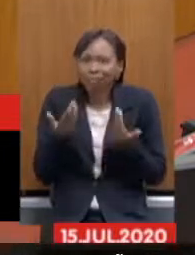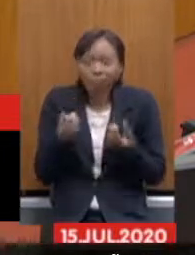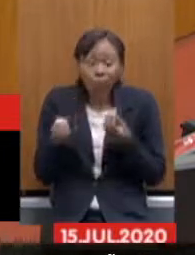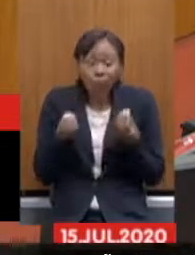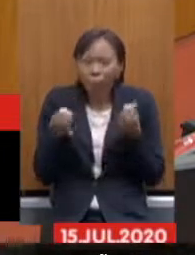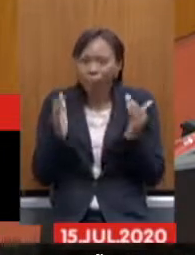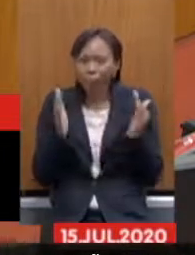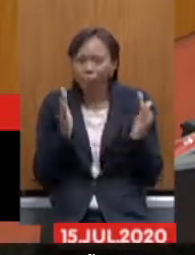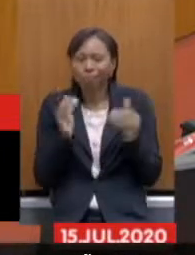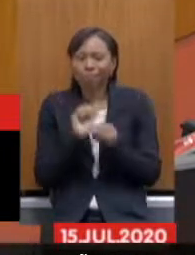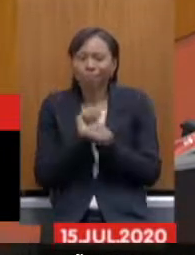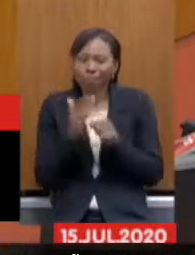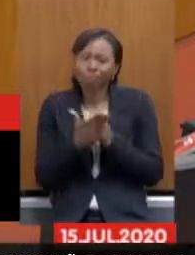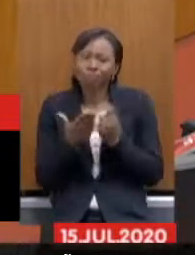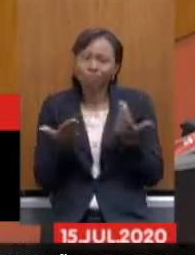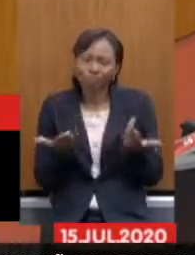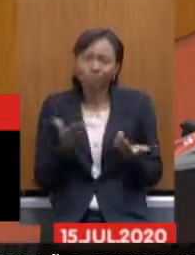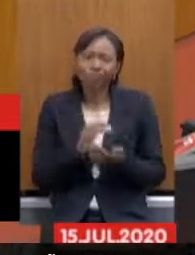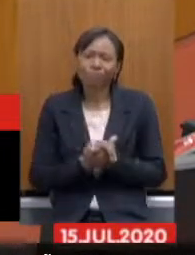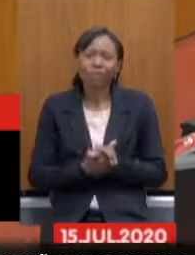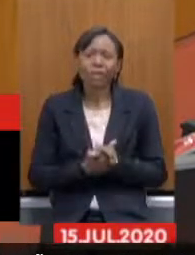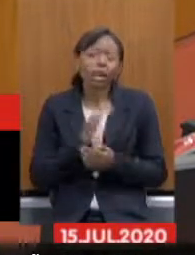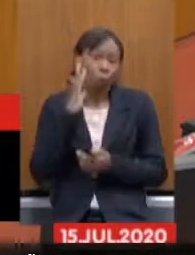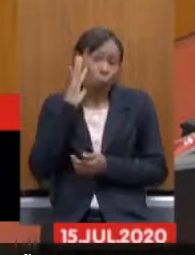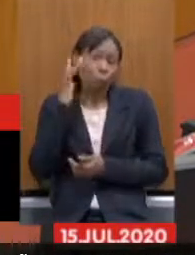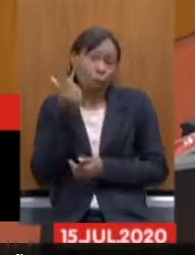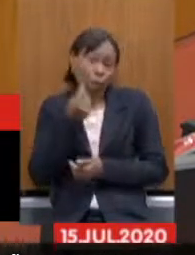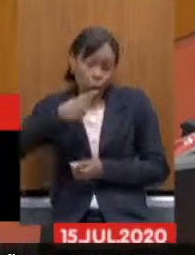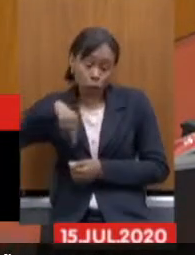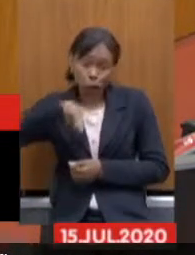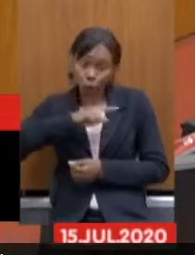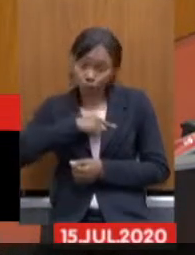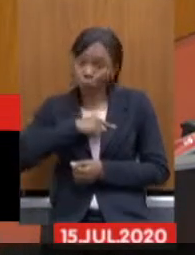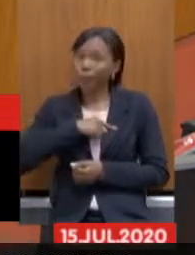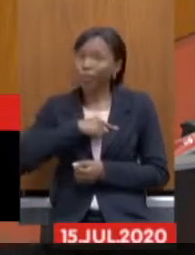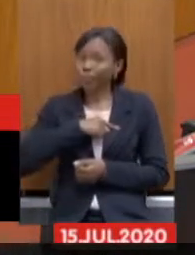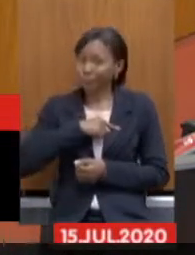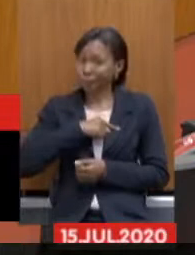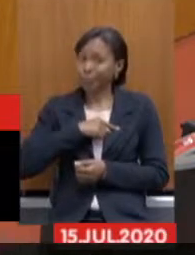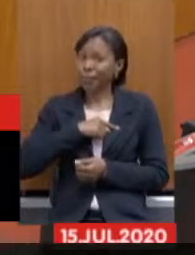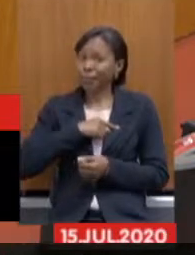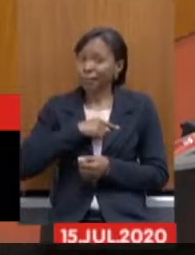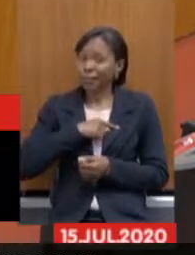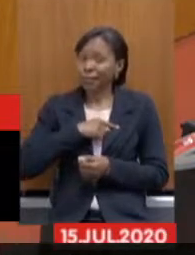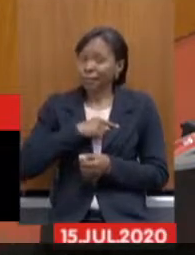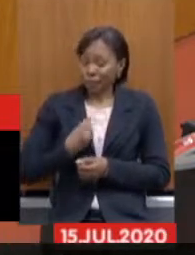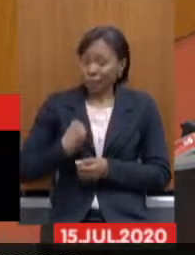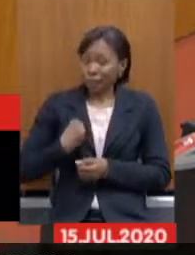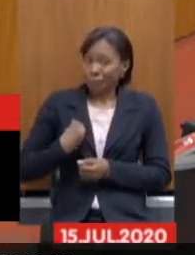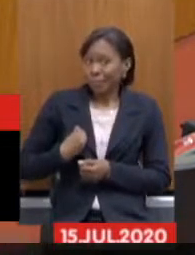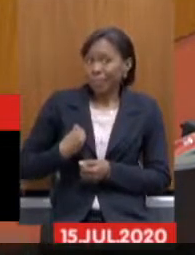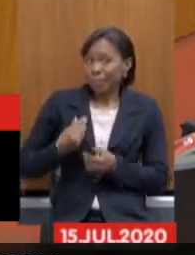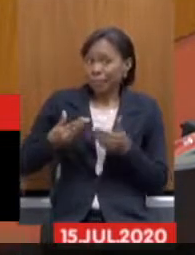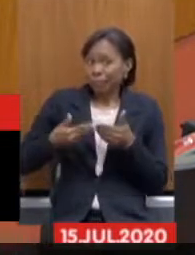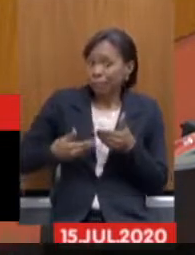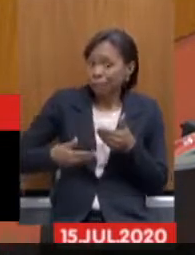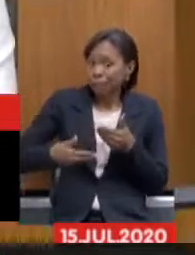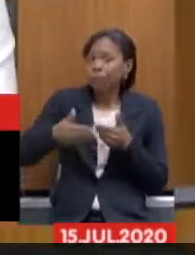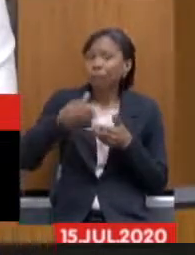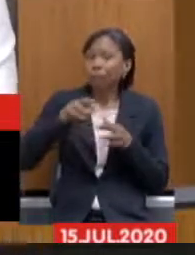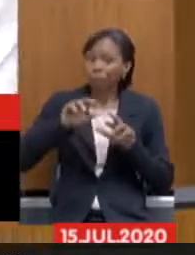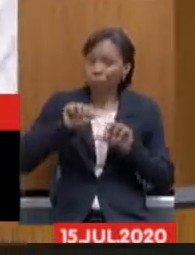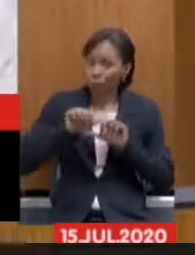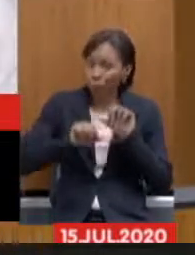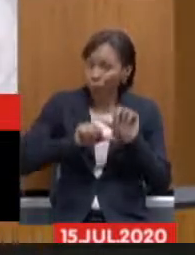né então eu acho que a nossa realidade mudou um pouco e eu acho até que as